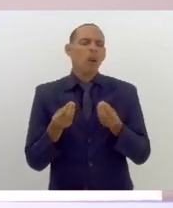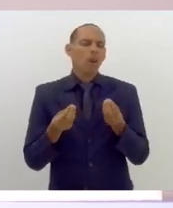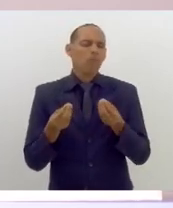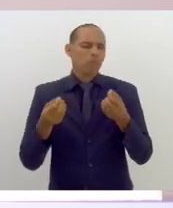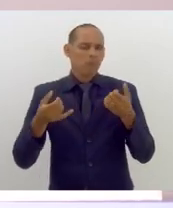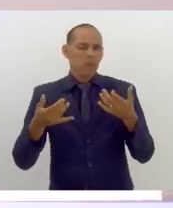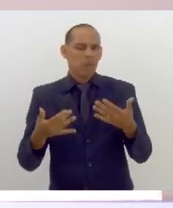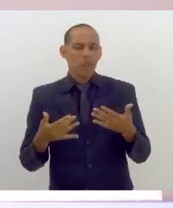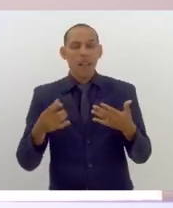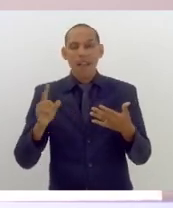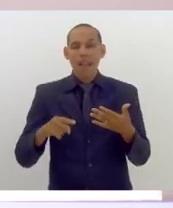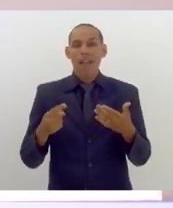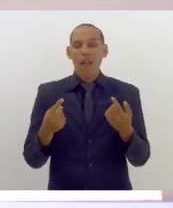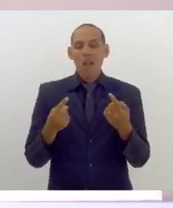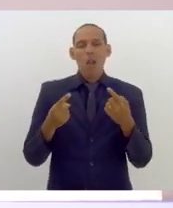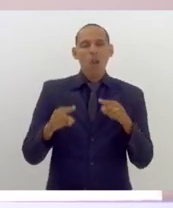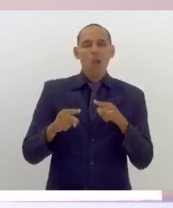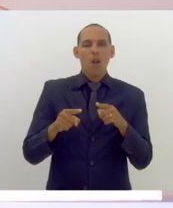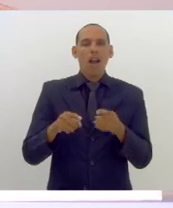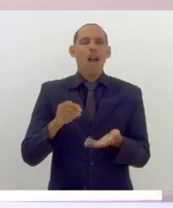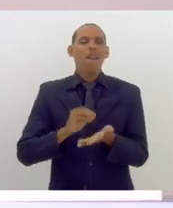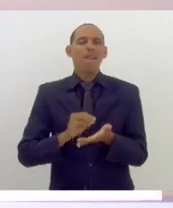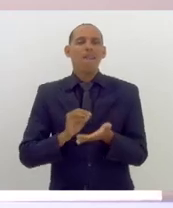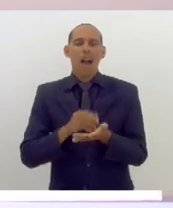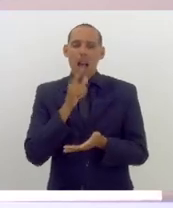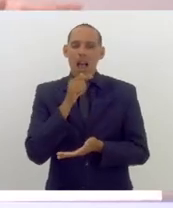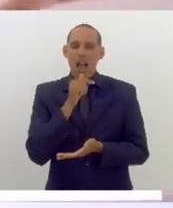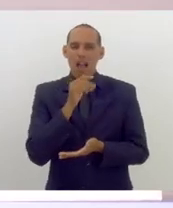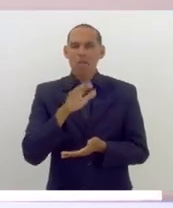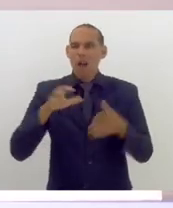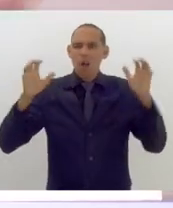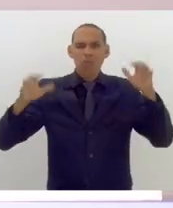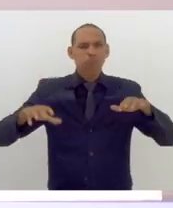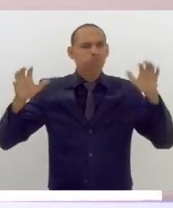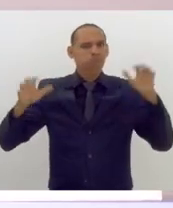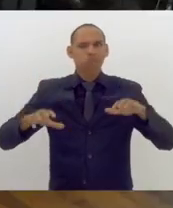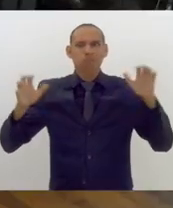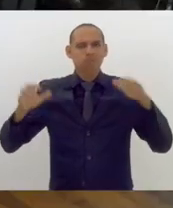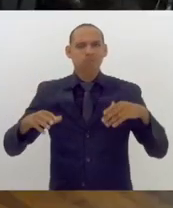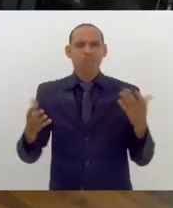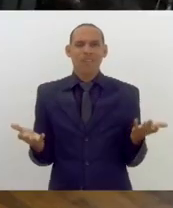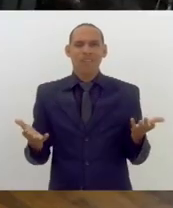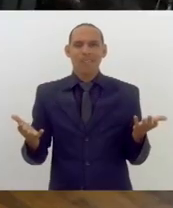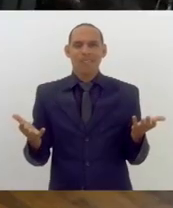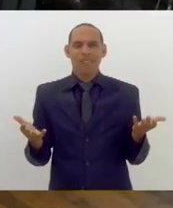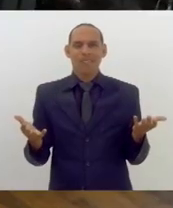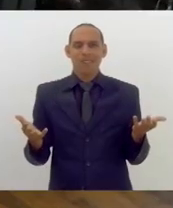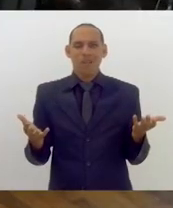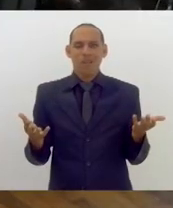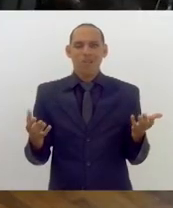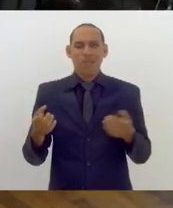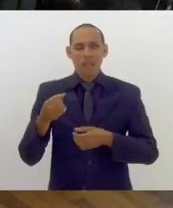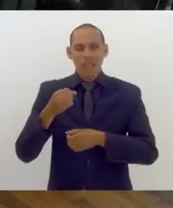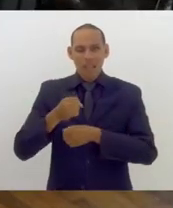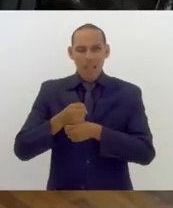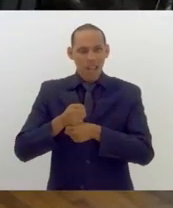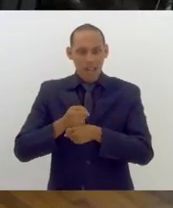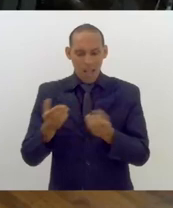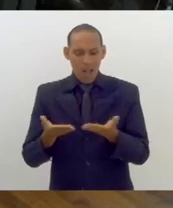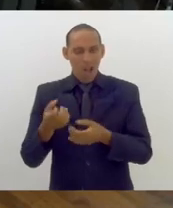da situação da situação hídrica o interessante que nunca choveu tanto como choveu nesse ano né nesse ano e ano passado